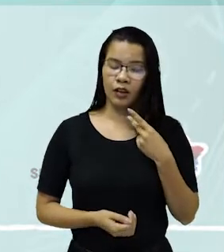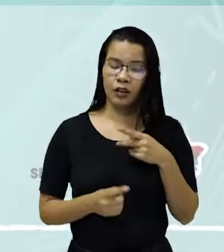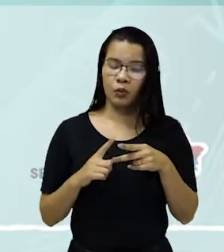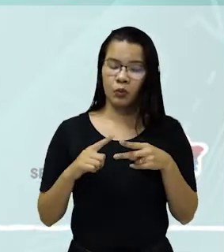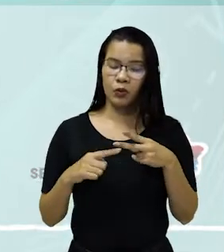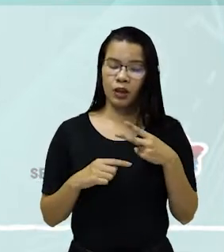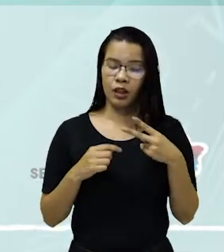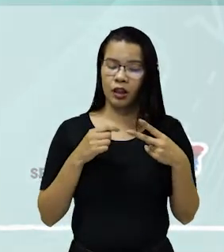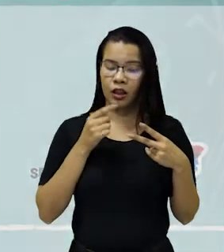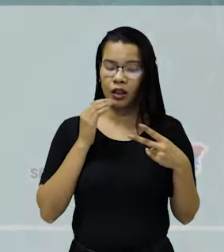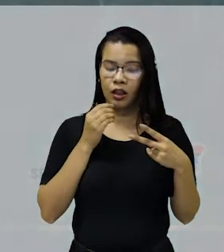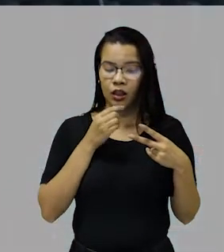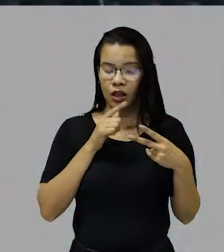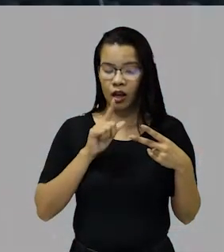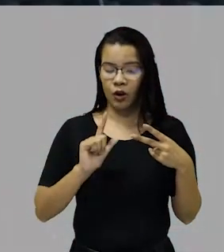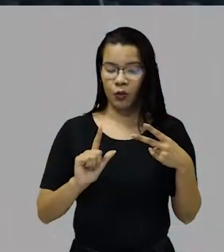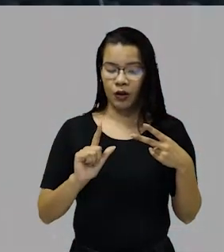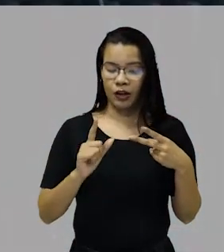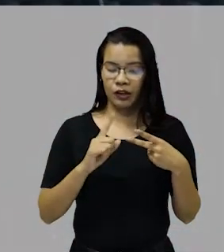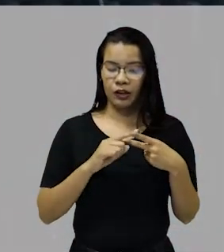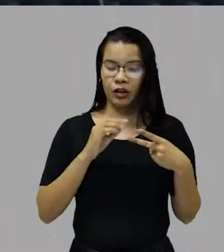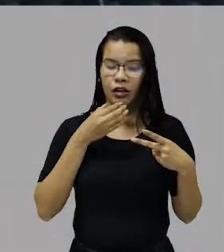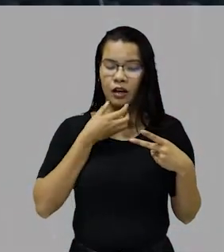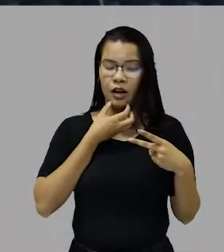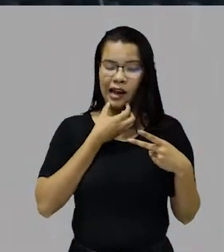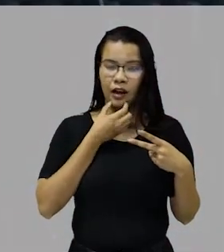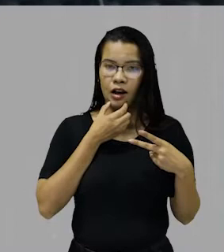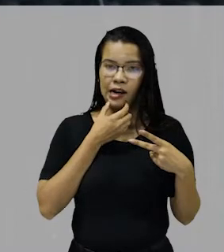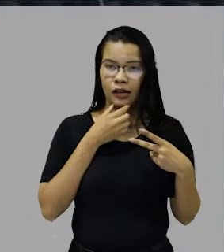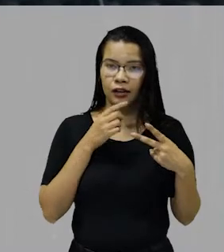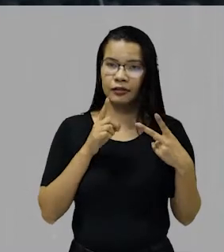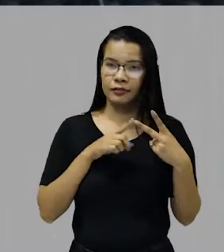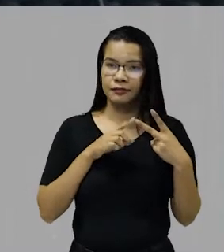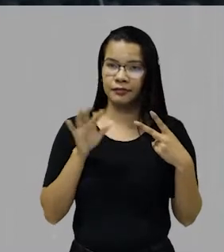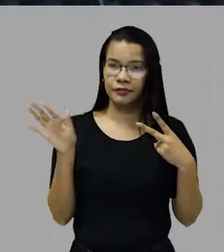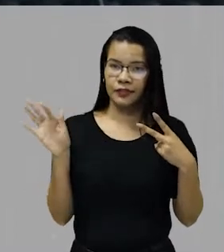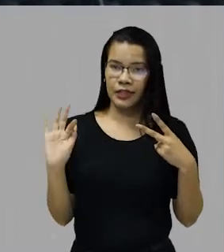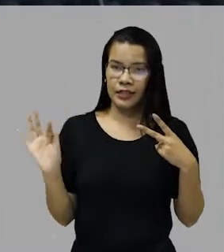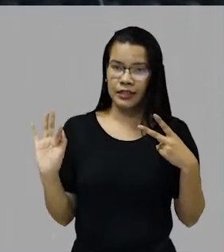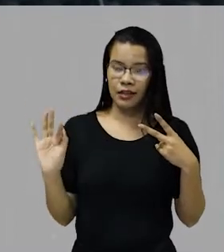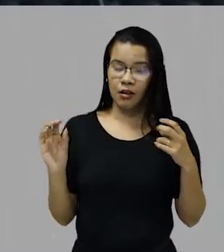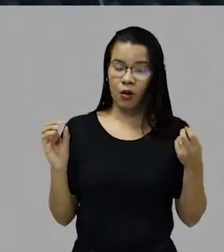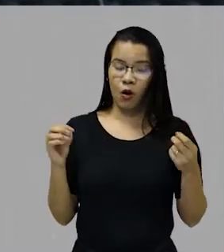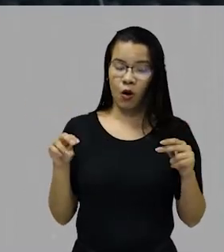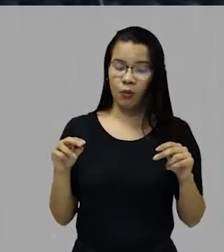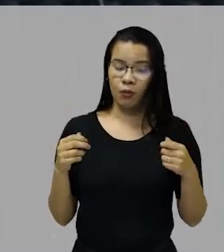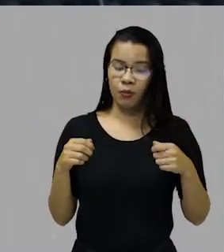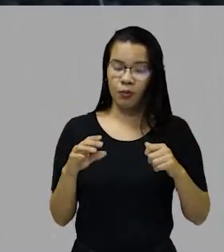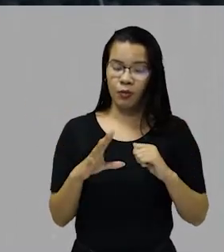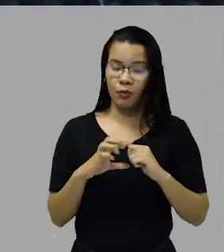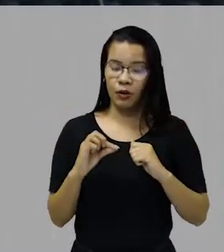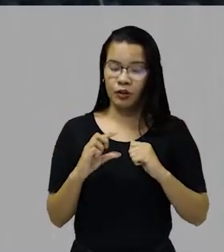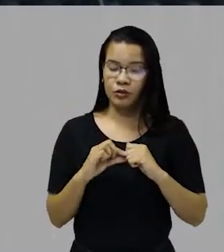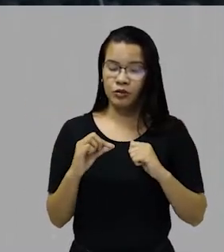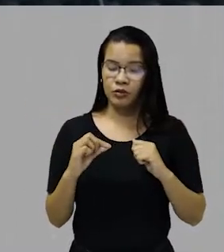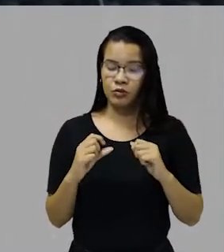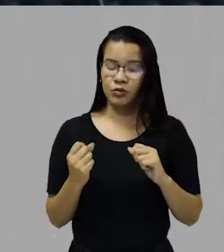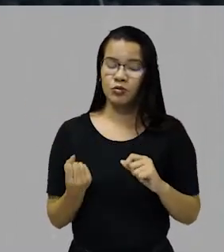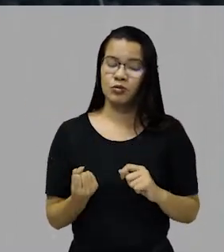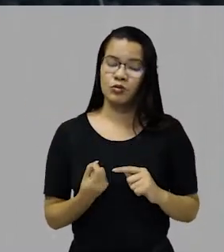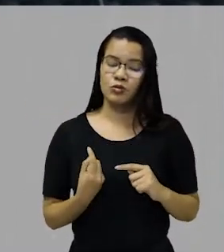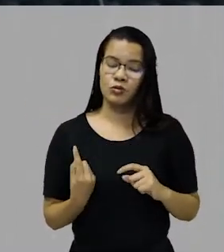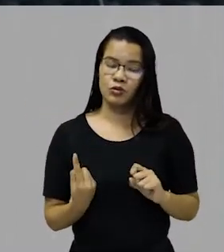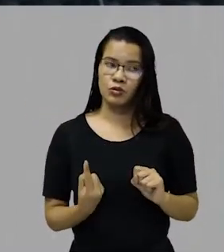e francesa. Ou ainda, eu posso colocar um artigo no singular. Falo a